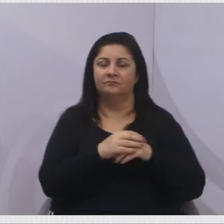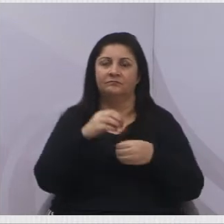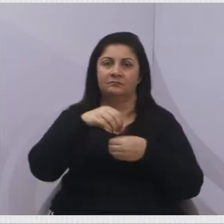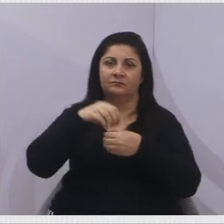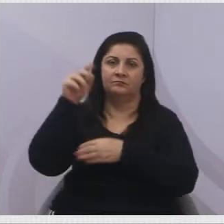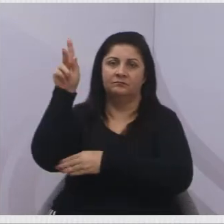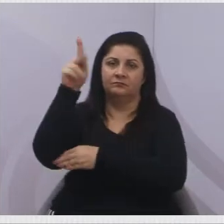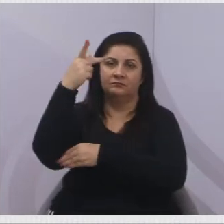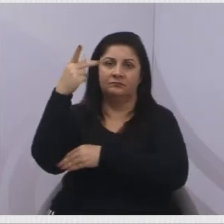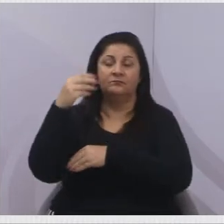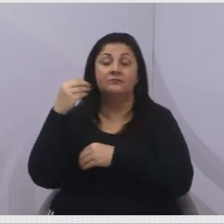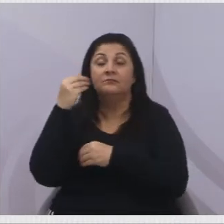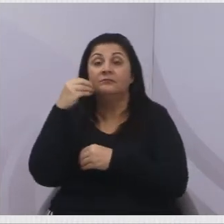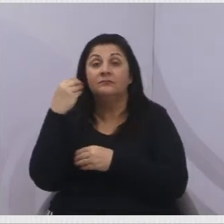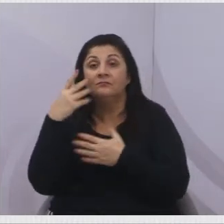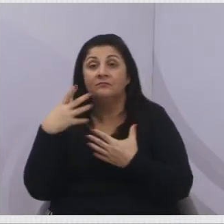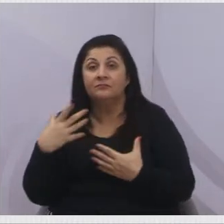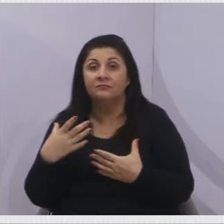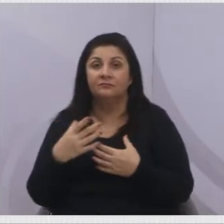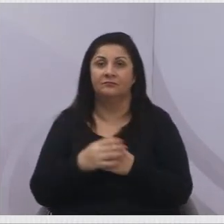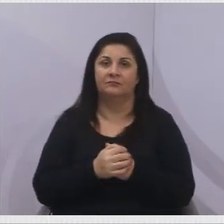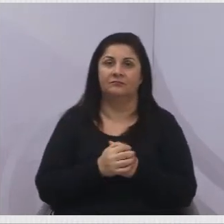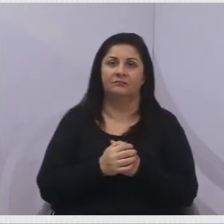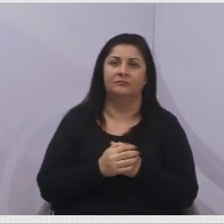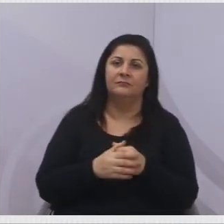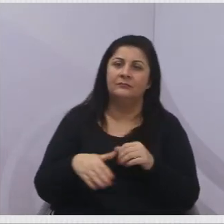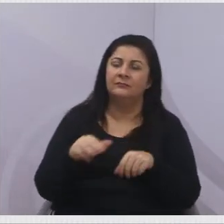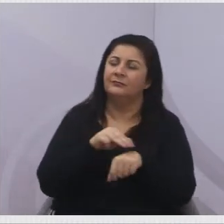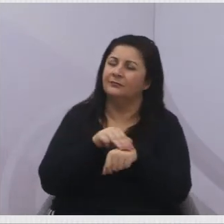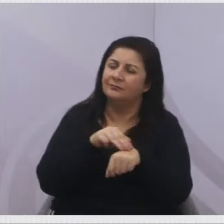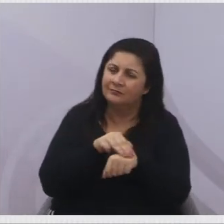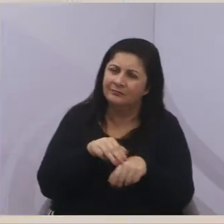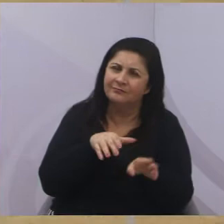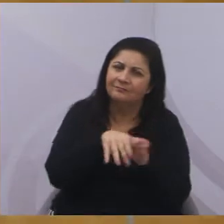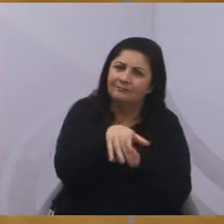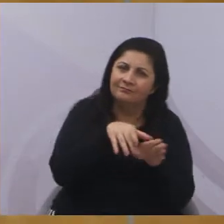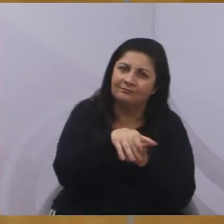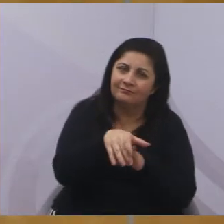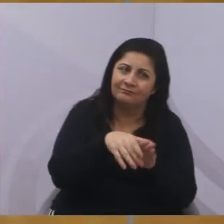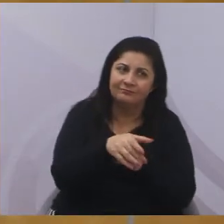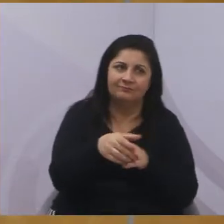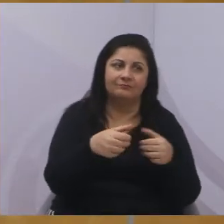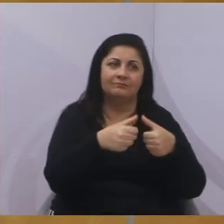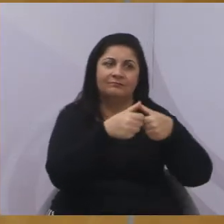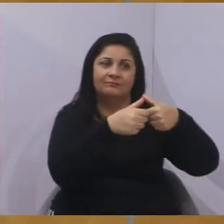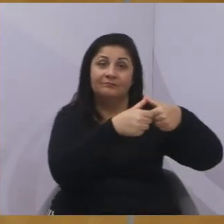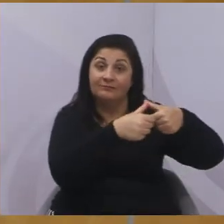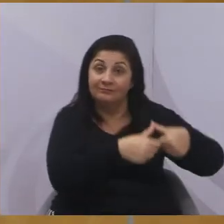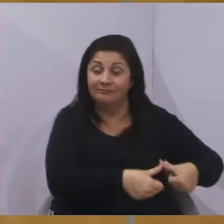nós tentávamos, por meio de vínculo e convencimento, instalar essas pessoas